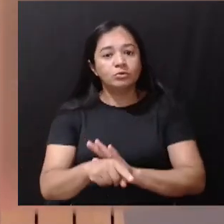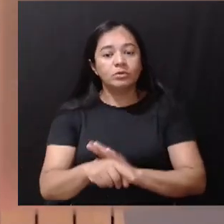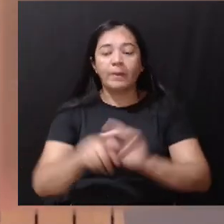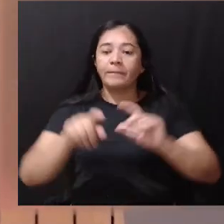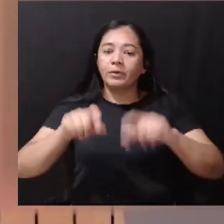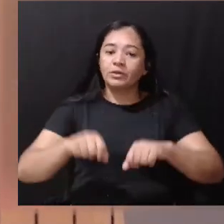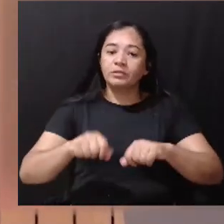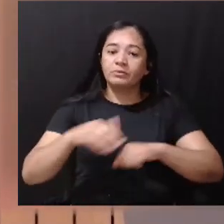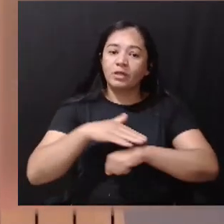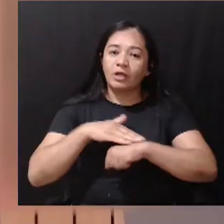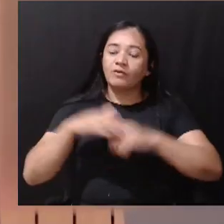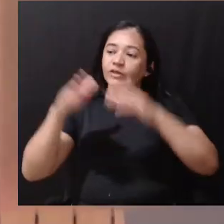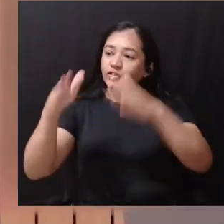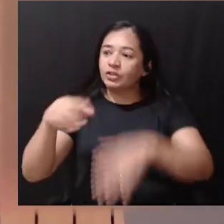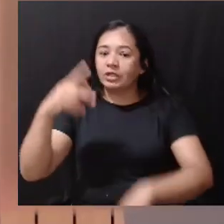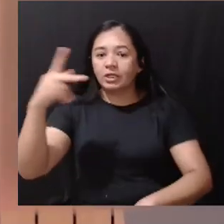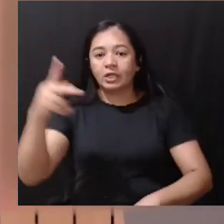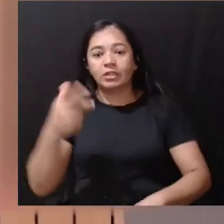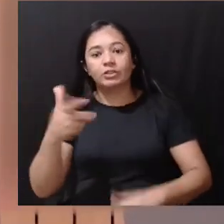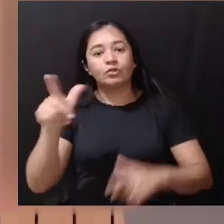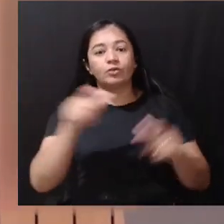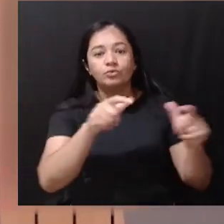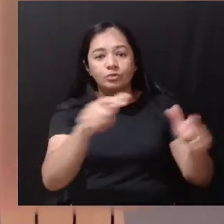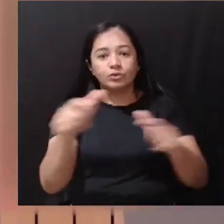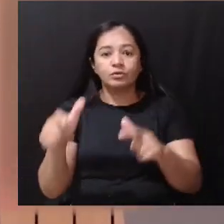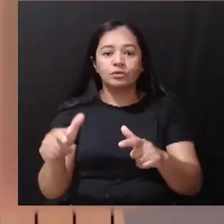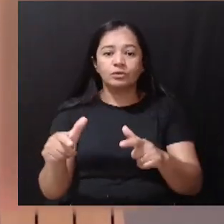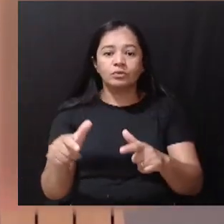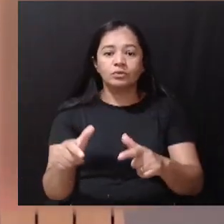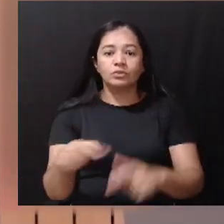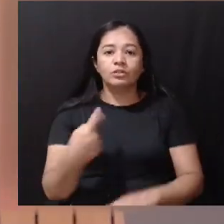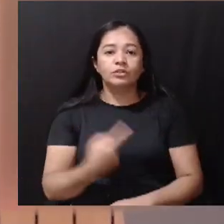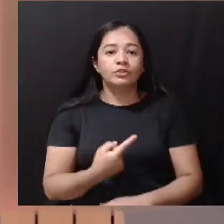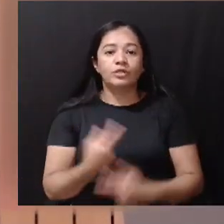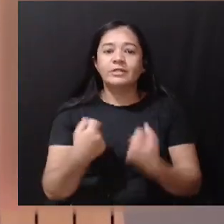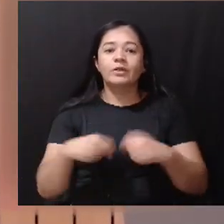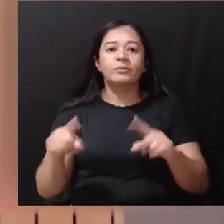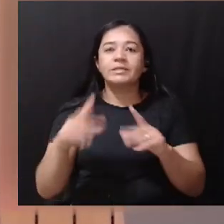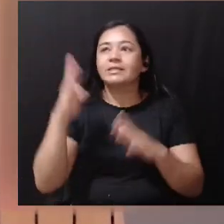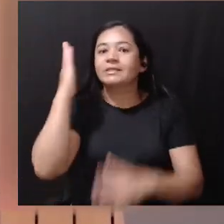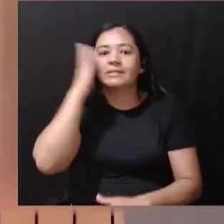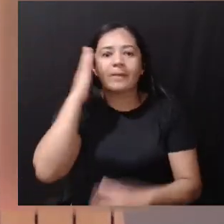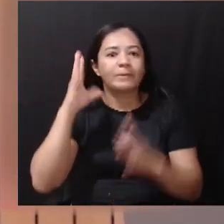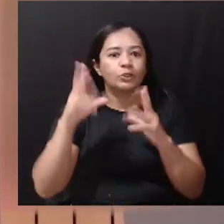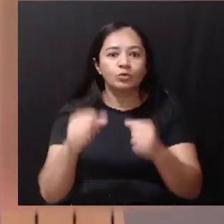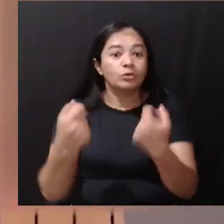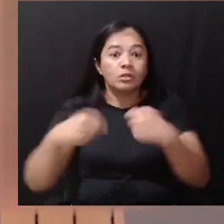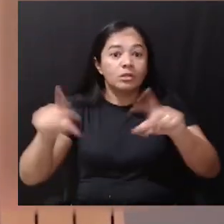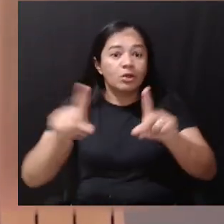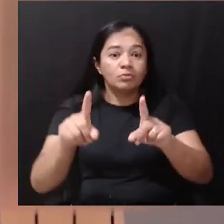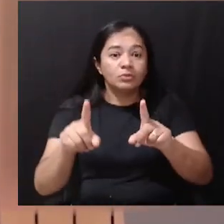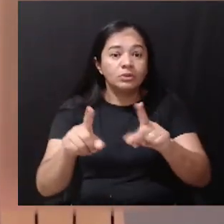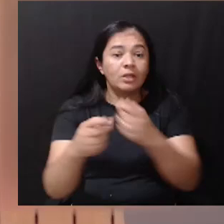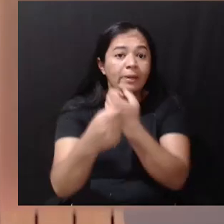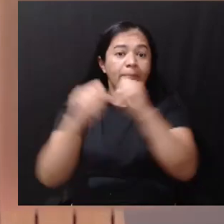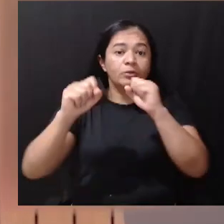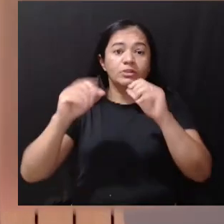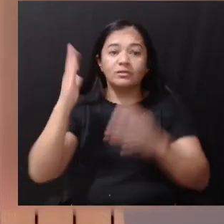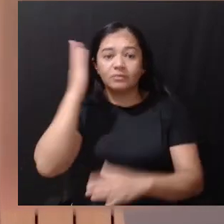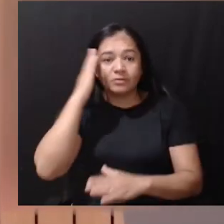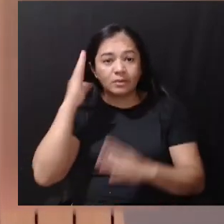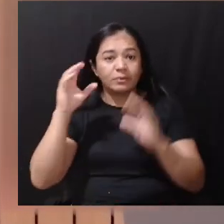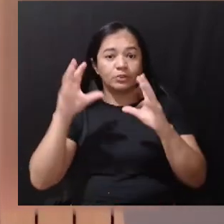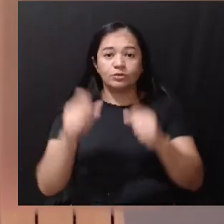vai chegar, né, em outros lugares. A gente não precisa entender tudo e nem tem como entender tudo para fazer parte dessa discussão, não é